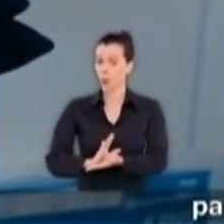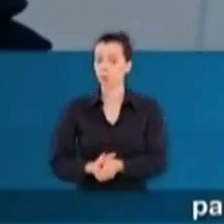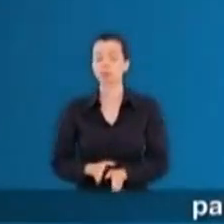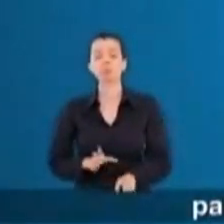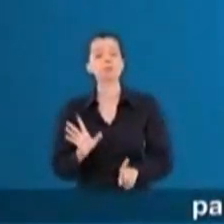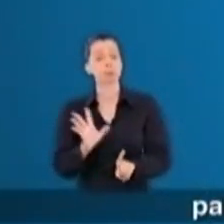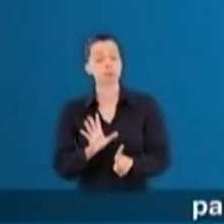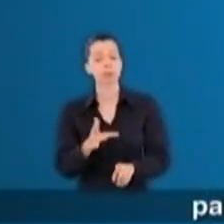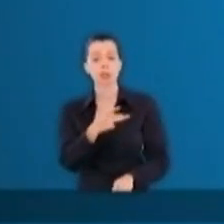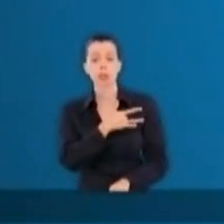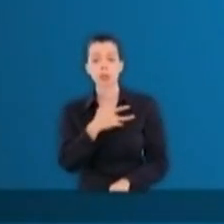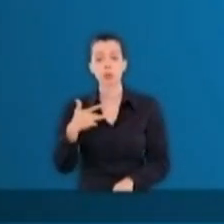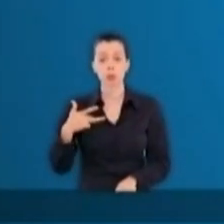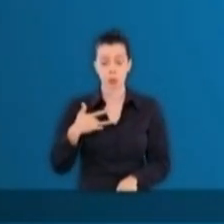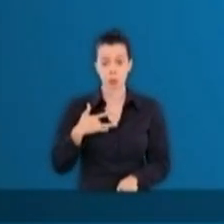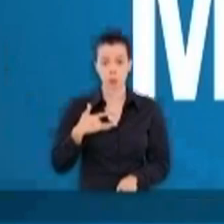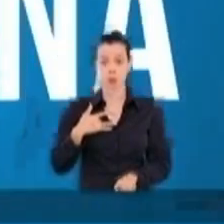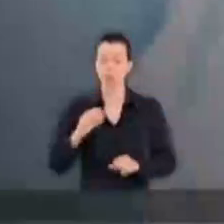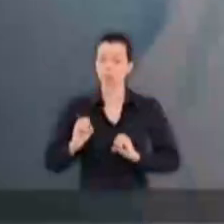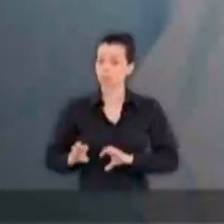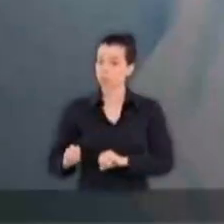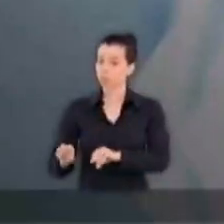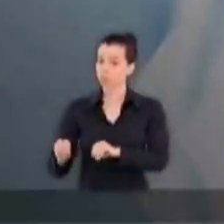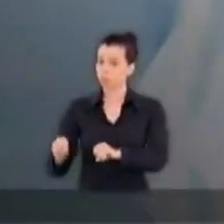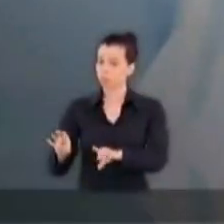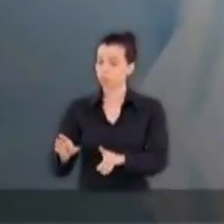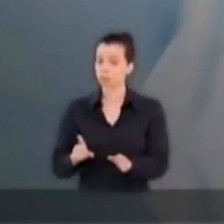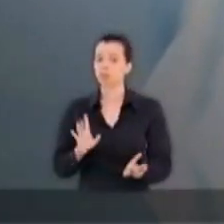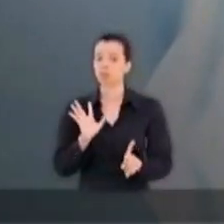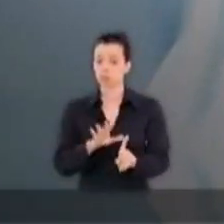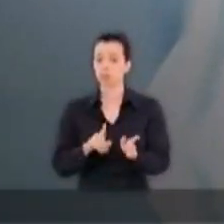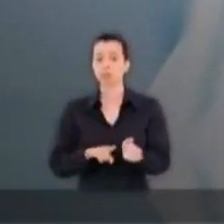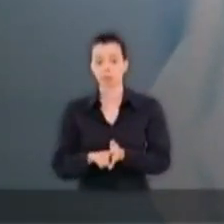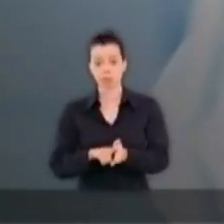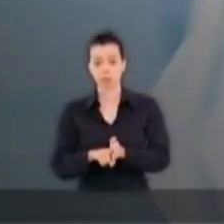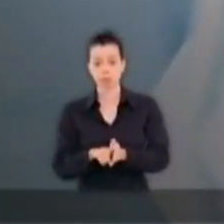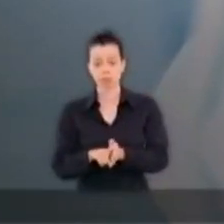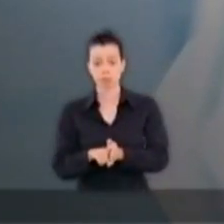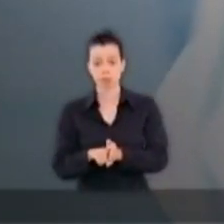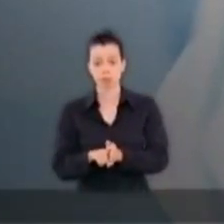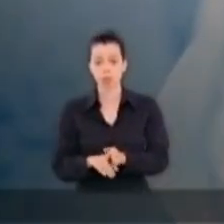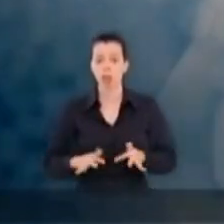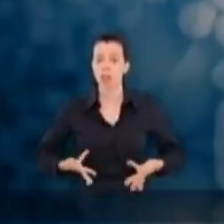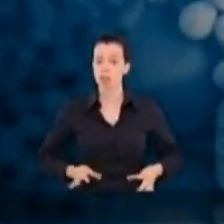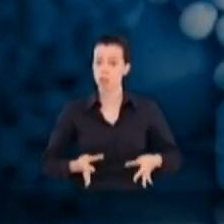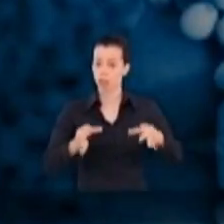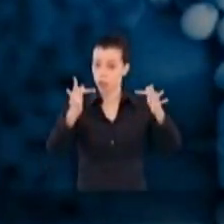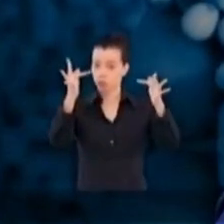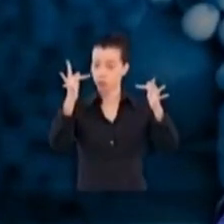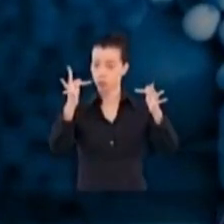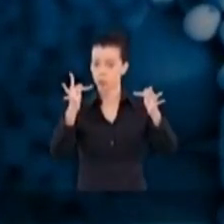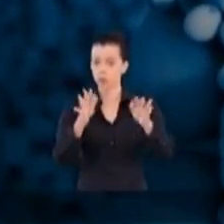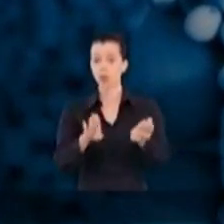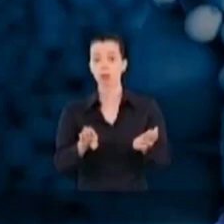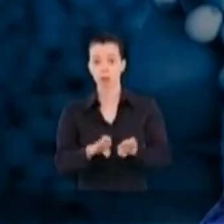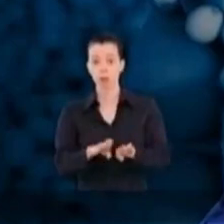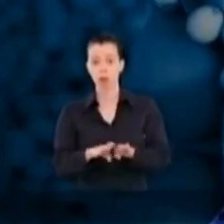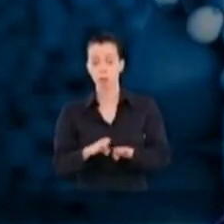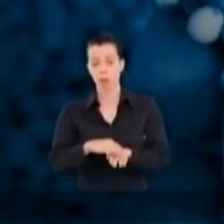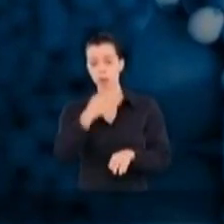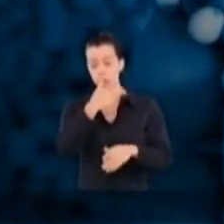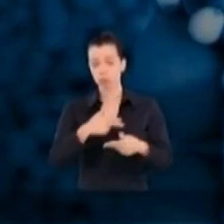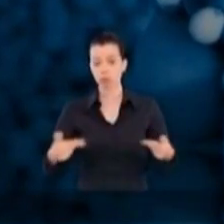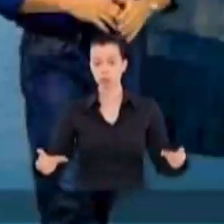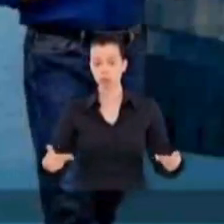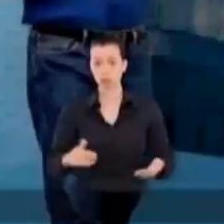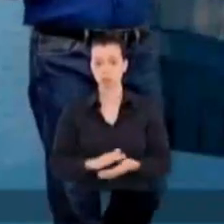que vão atender à saúde, modernizar a educação, incentivar a pesquisa, a tecnologia e, sobretudo, a